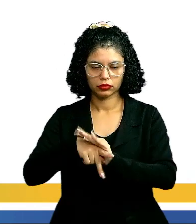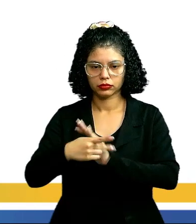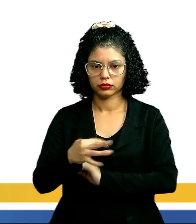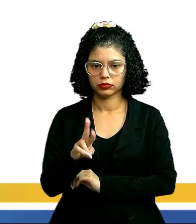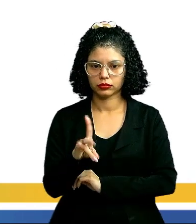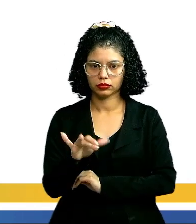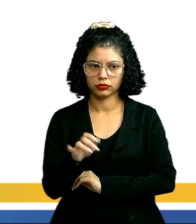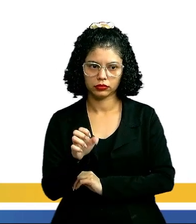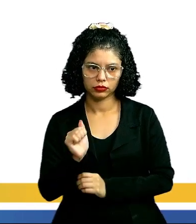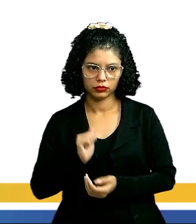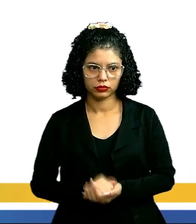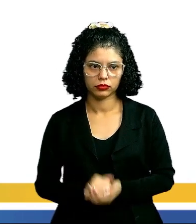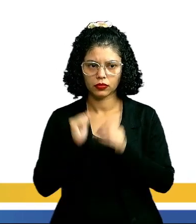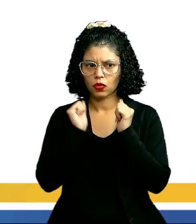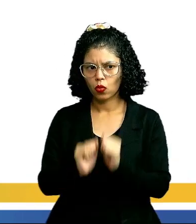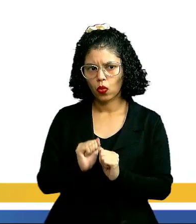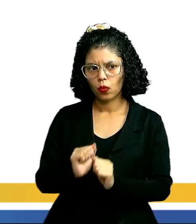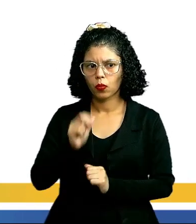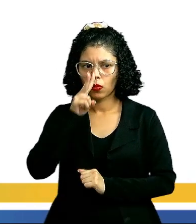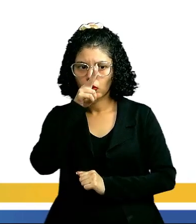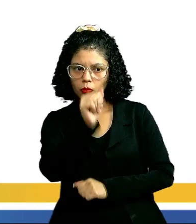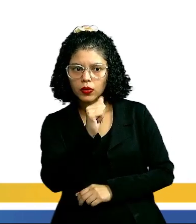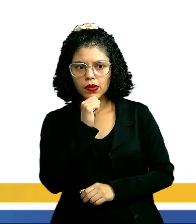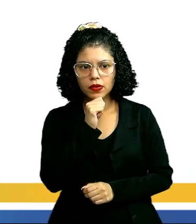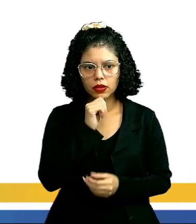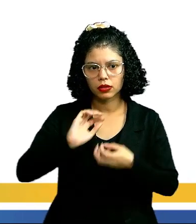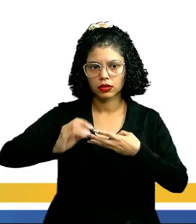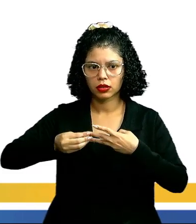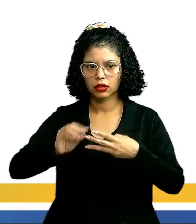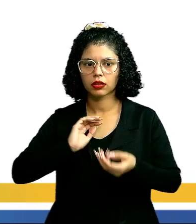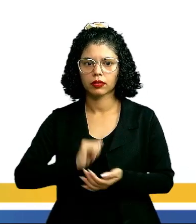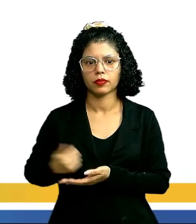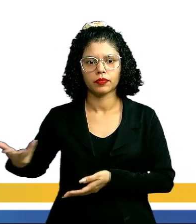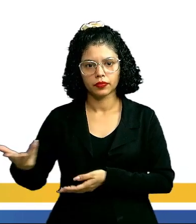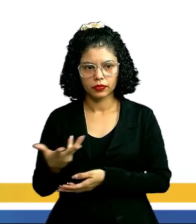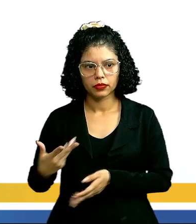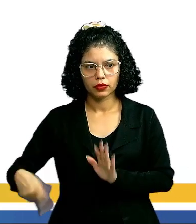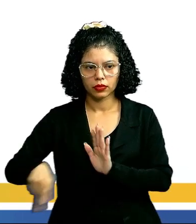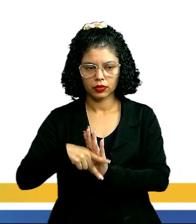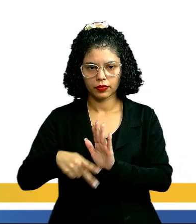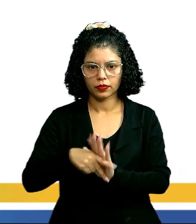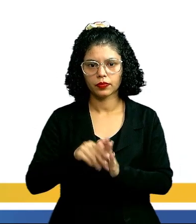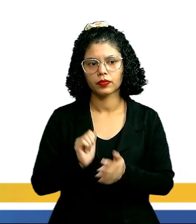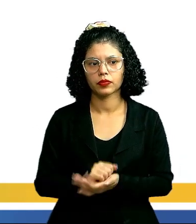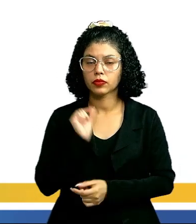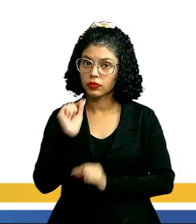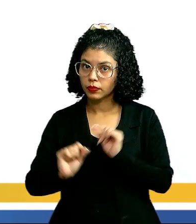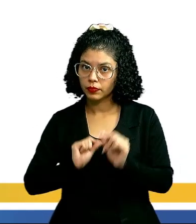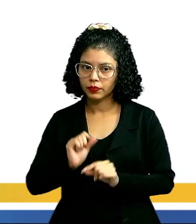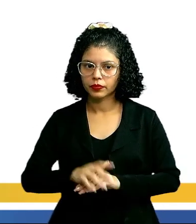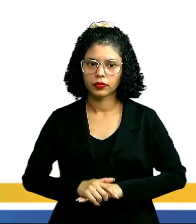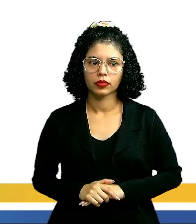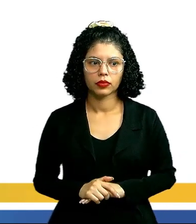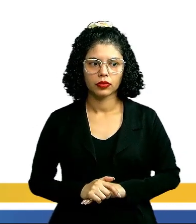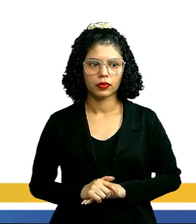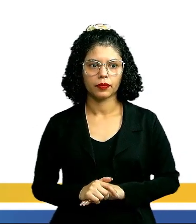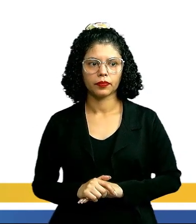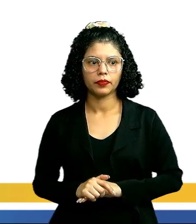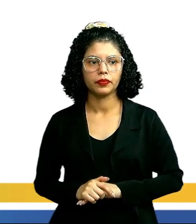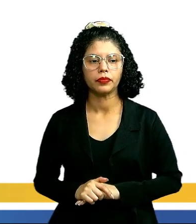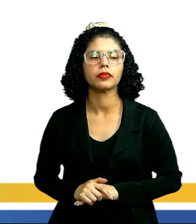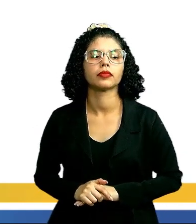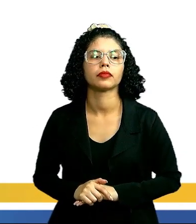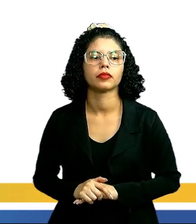suas características peculiares. O poder terapêutico dessas células baseia-se em sua capacidade de, vamos